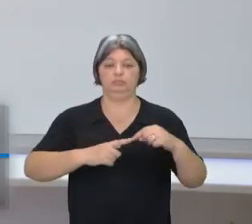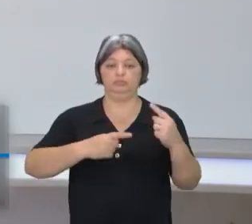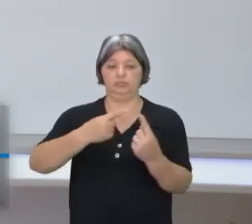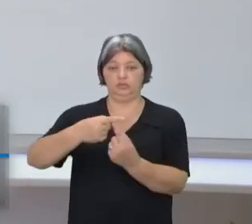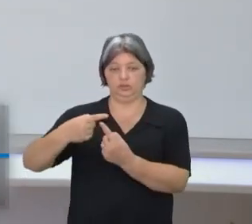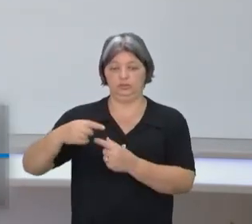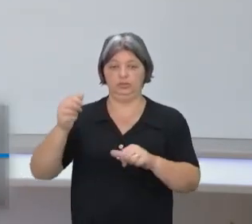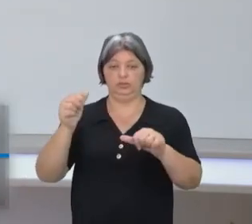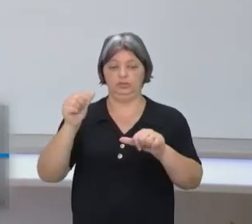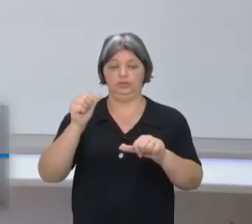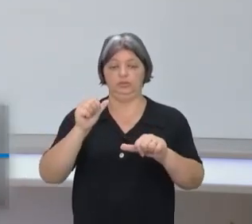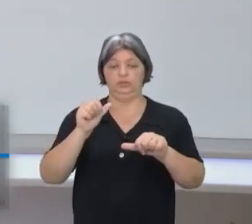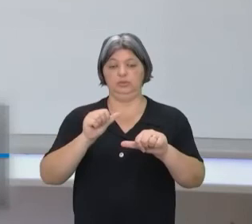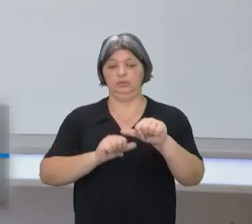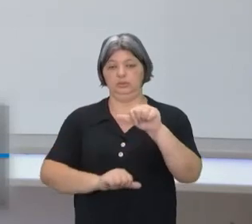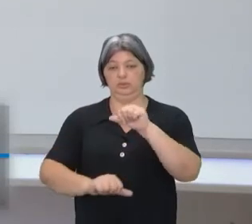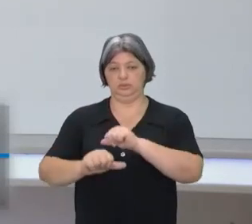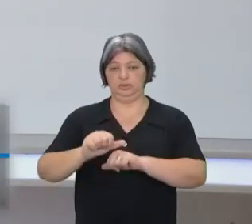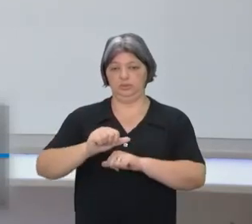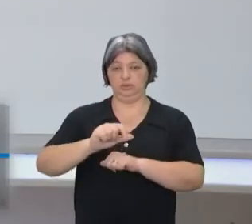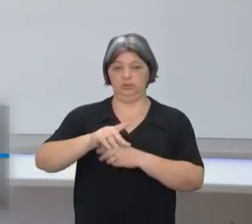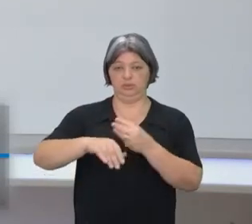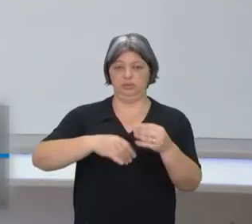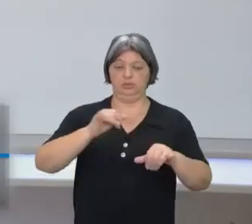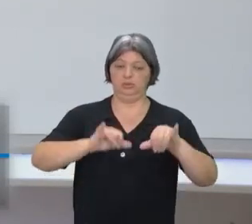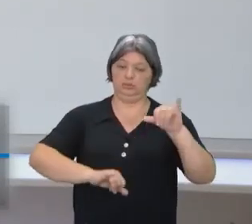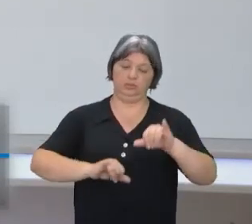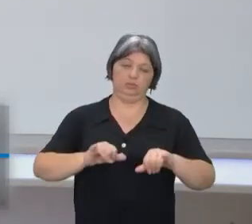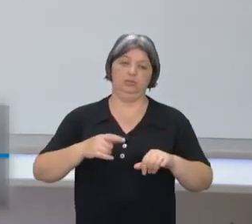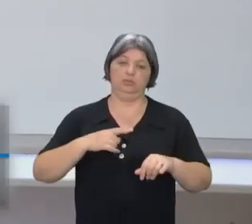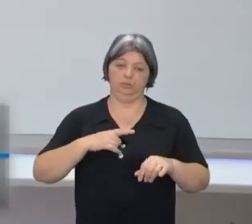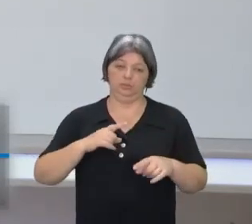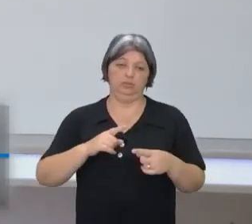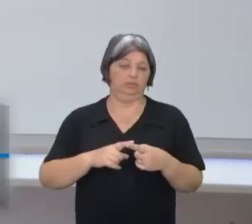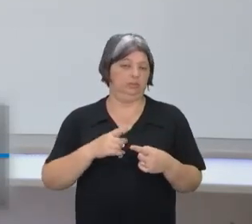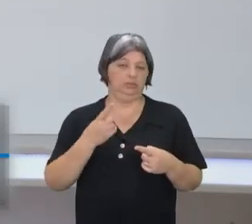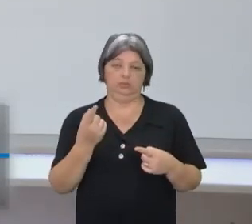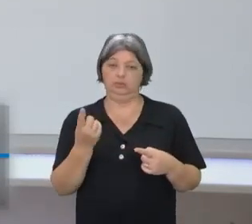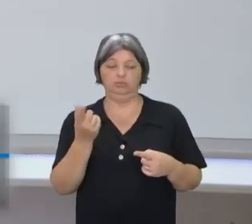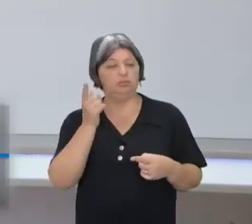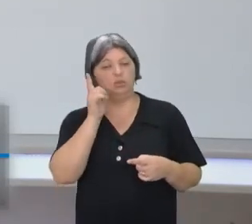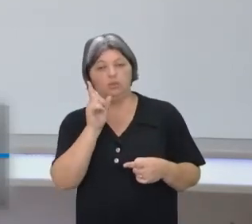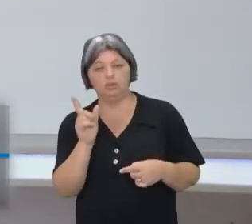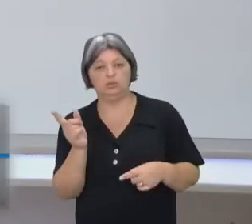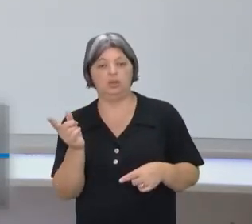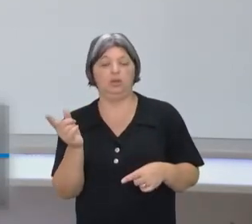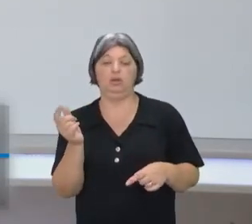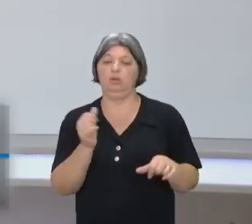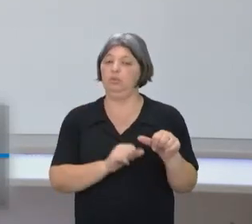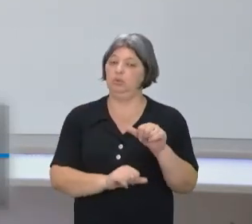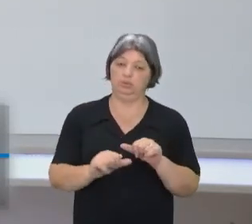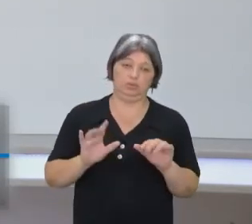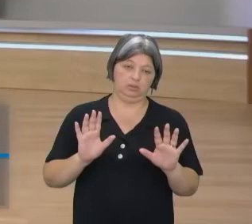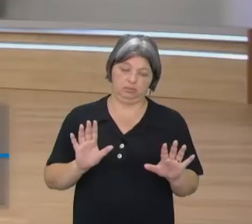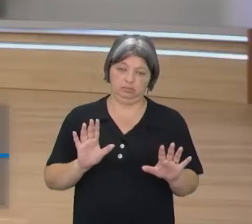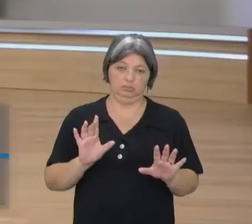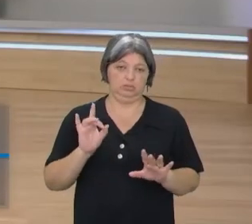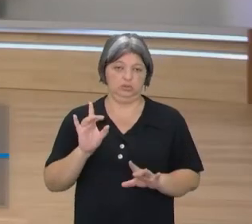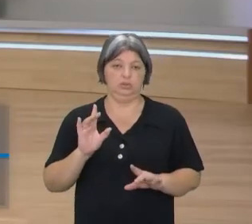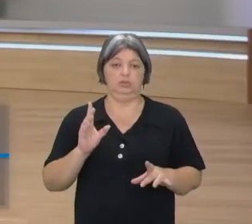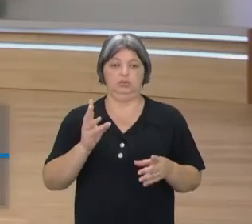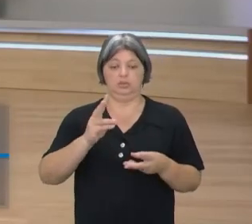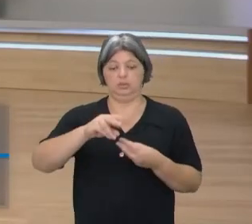A transformação que ela é irreversível, que ela só acontece num sentido, que o reagente vira produto e a reação ela